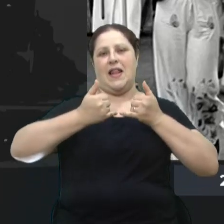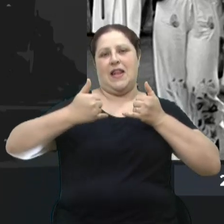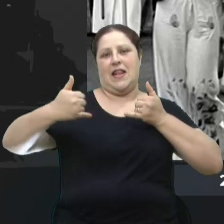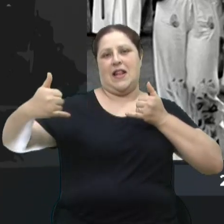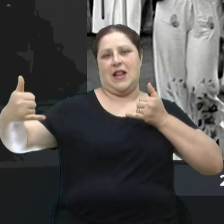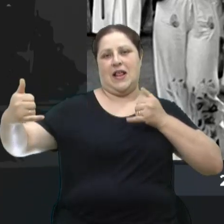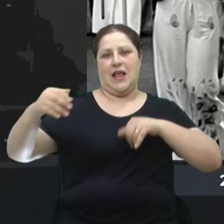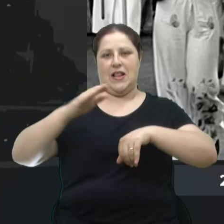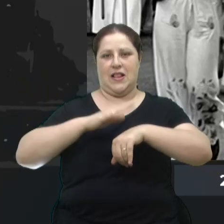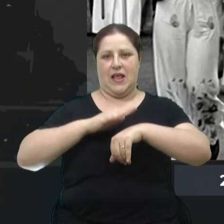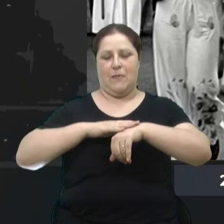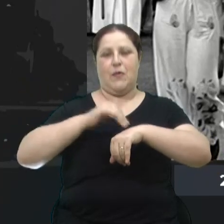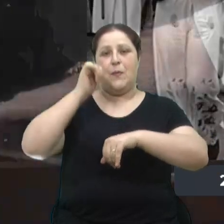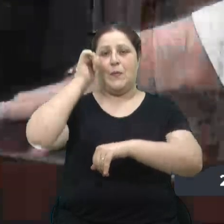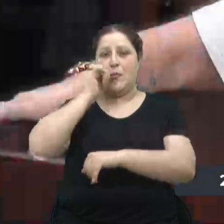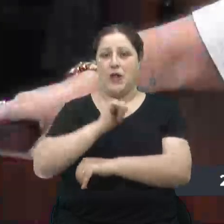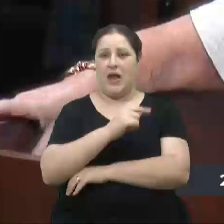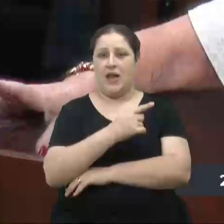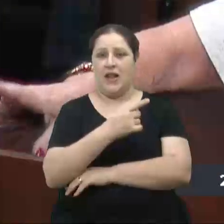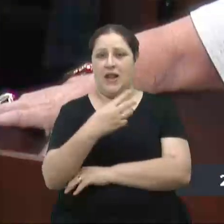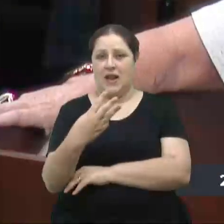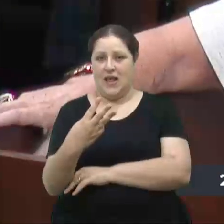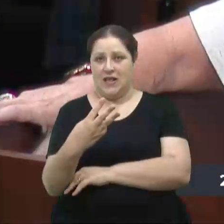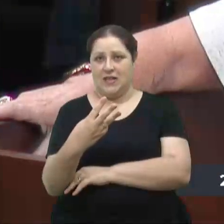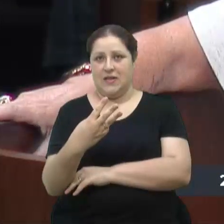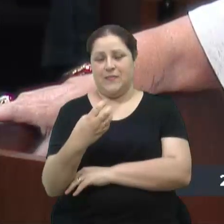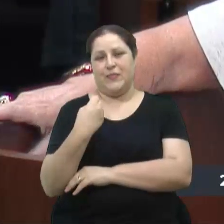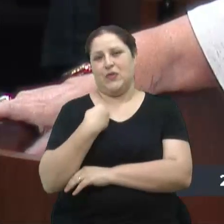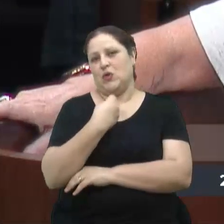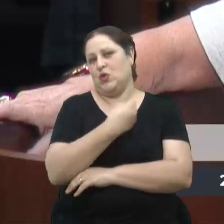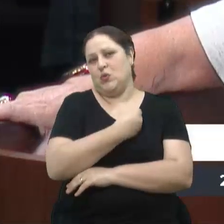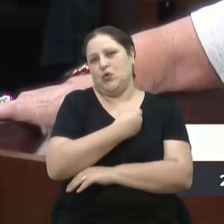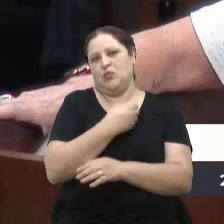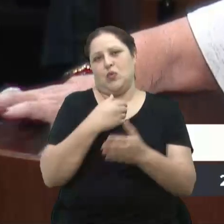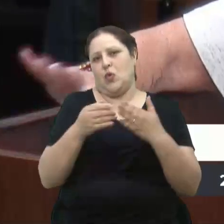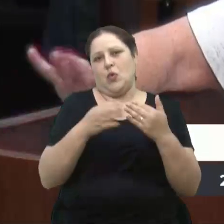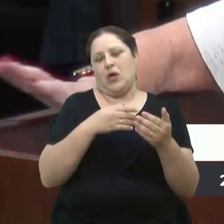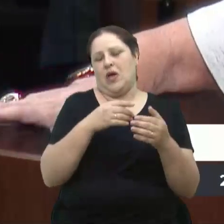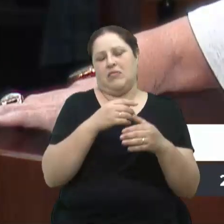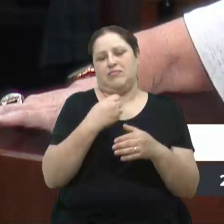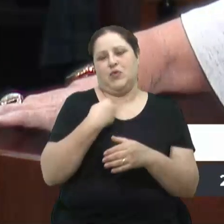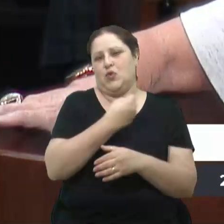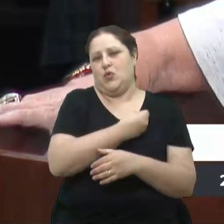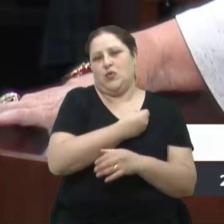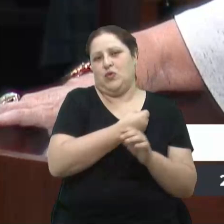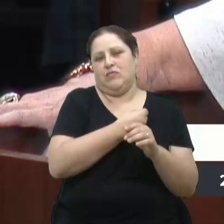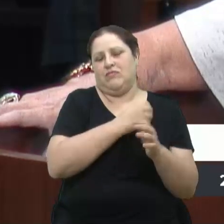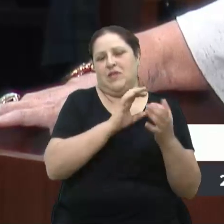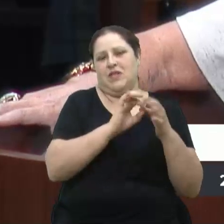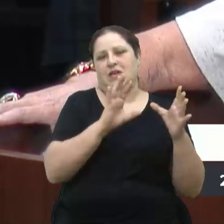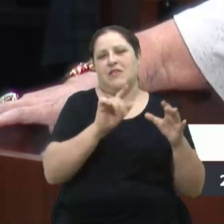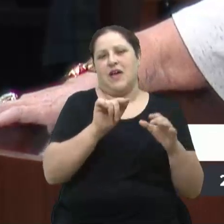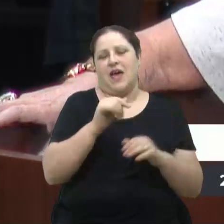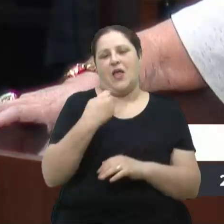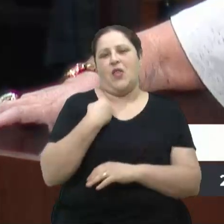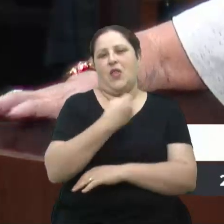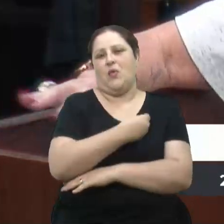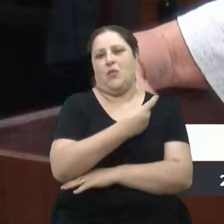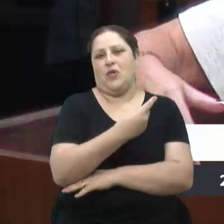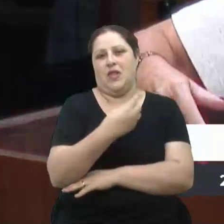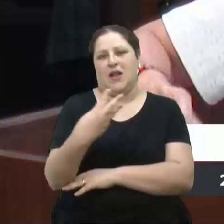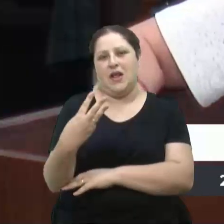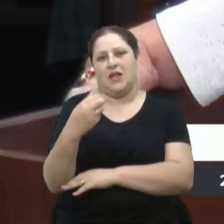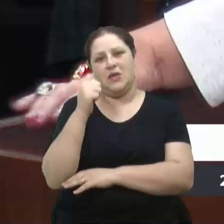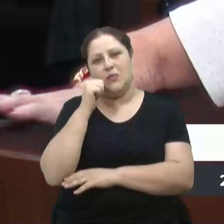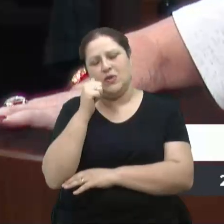com 13 mulheres. 13 é um número aleatório, né? Mas foram 13 mulheres.